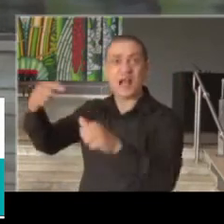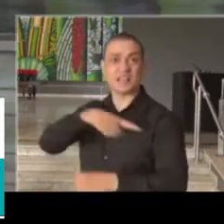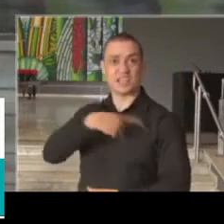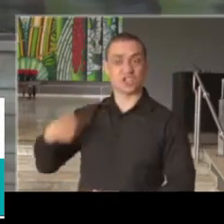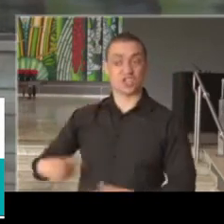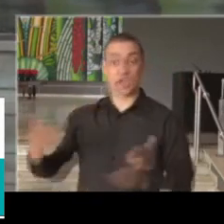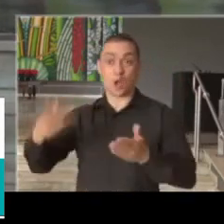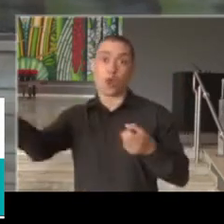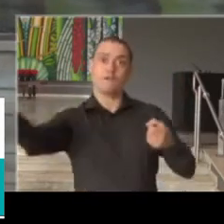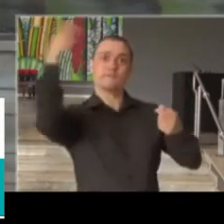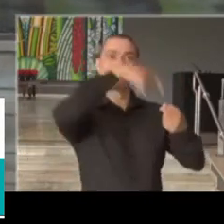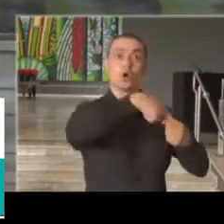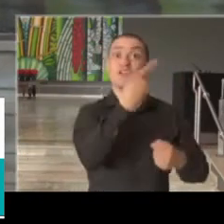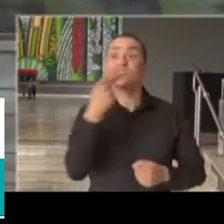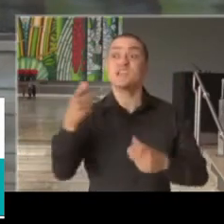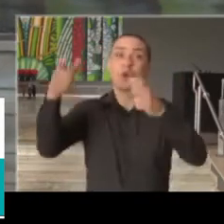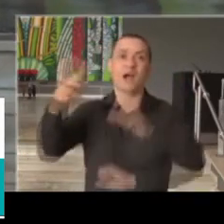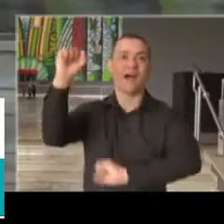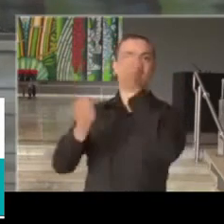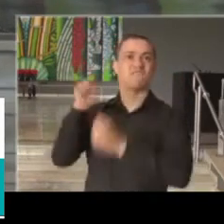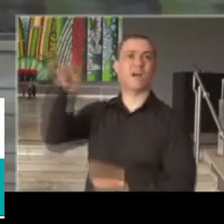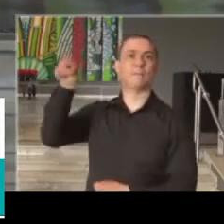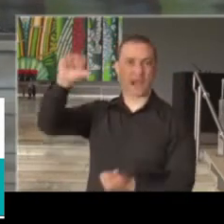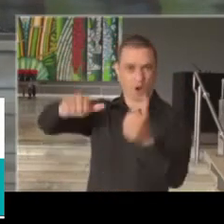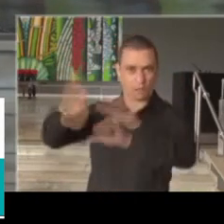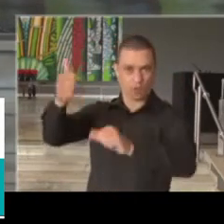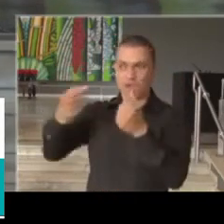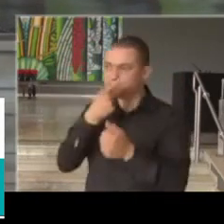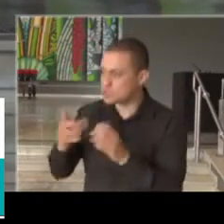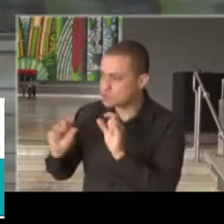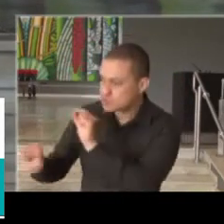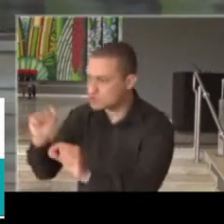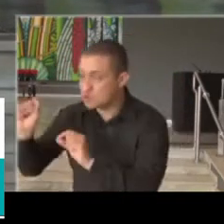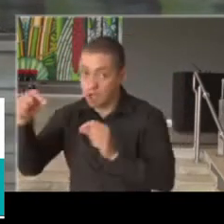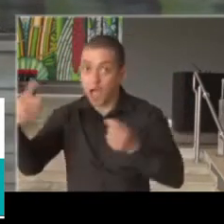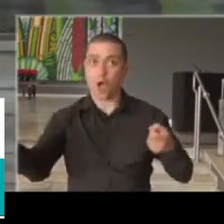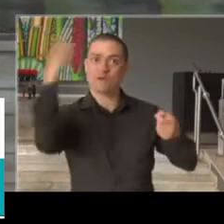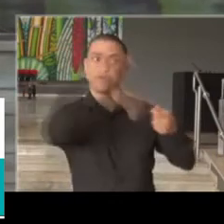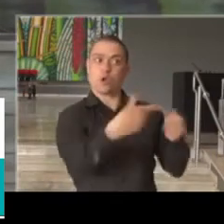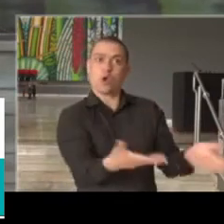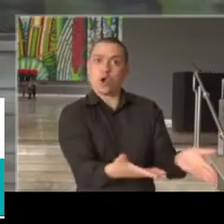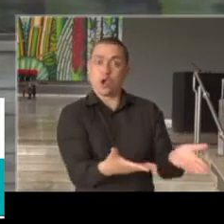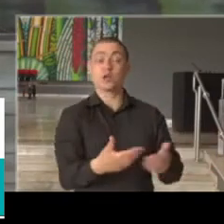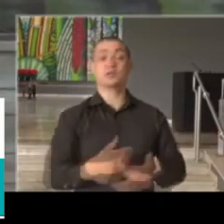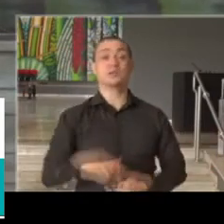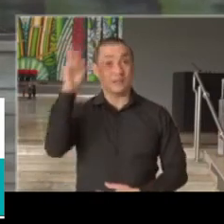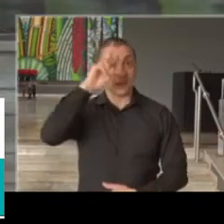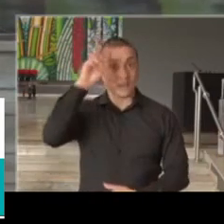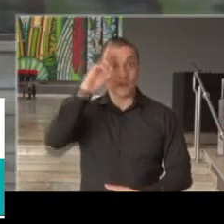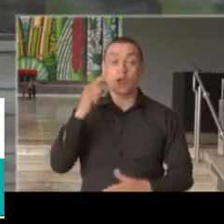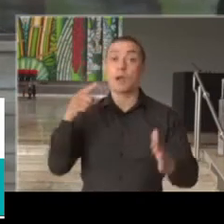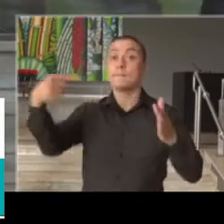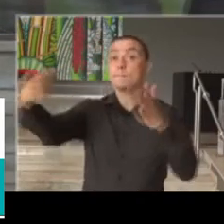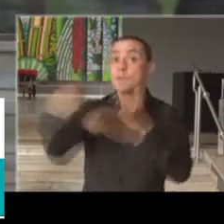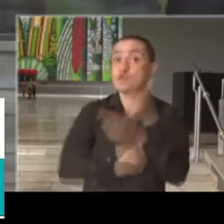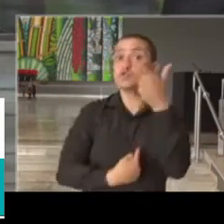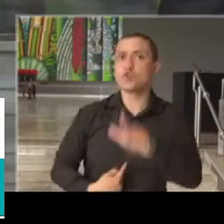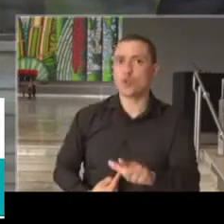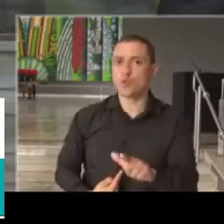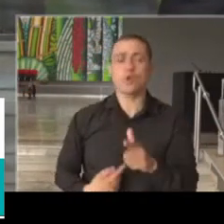momento, da visita que fizeram ao laboratório Sinovac em Pequim. Repito a pergunta: por